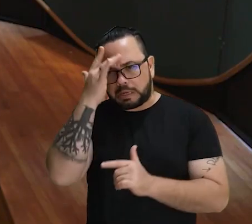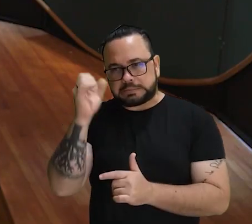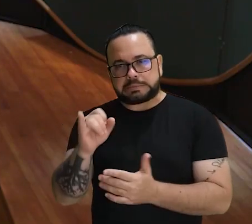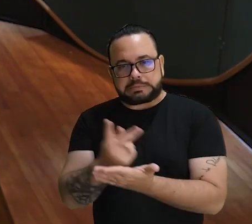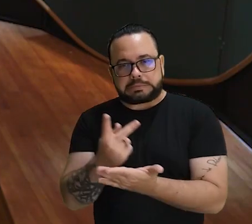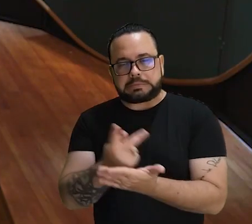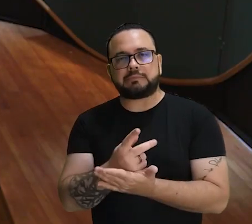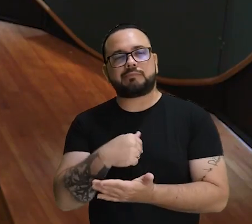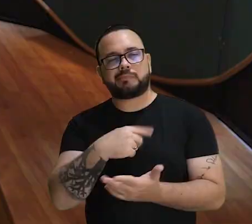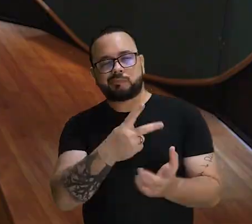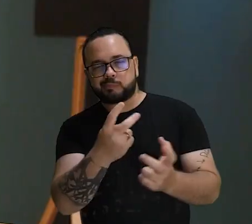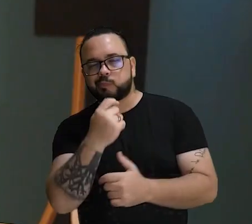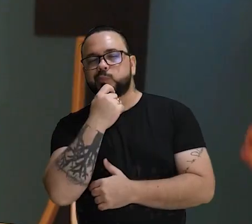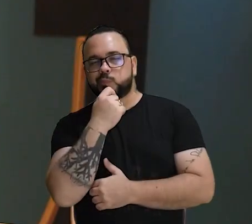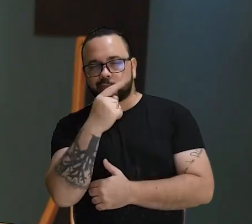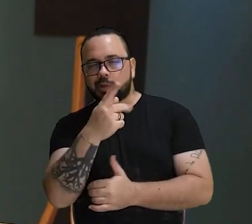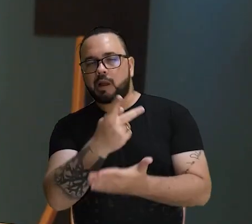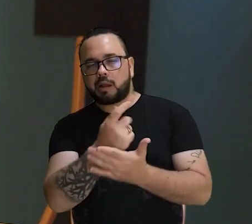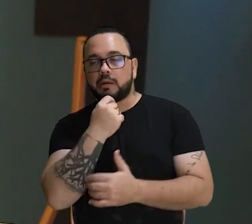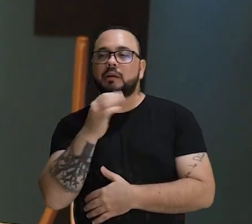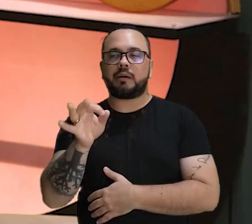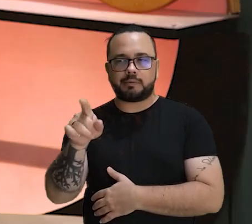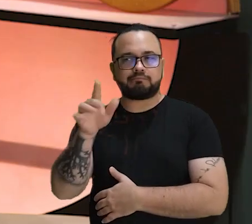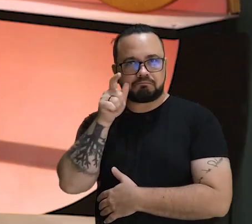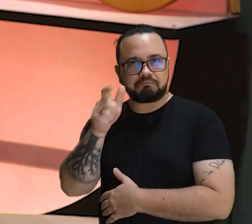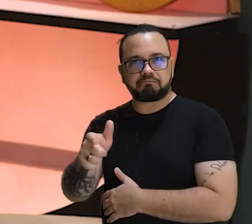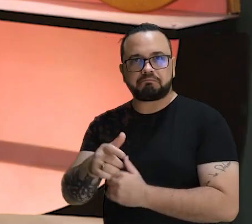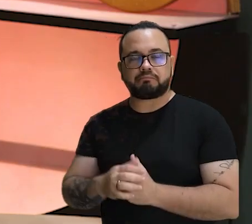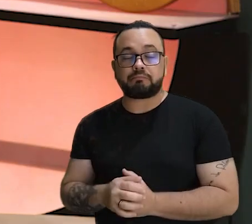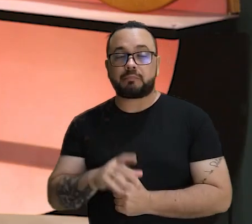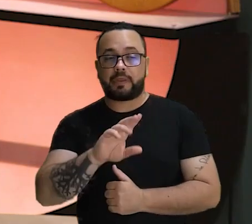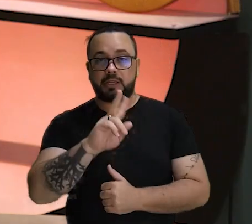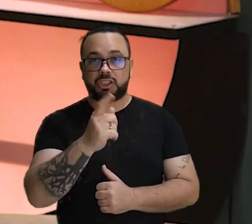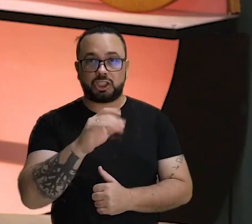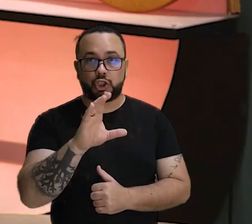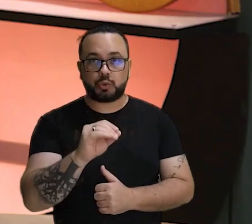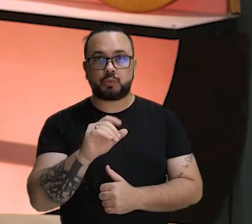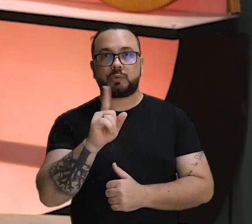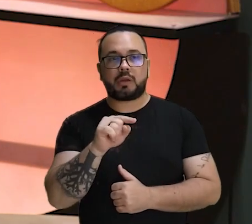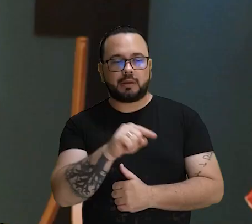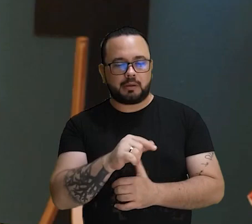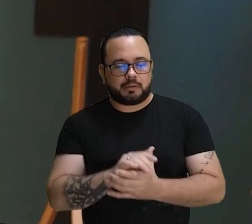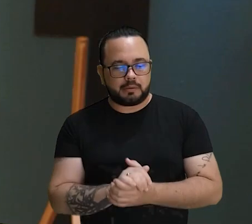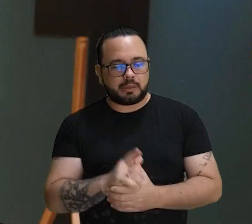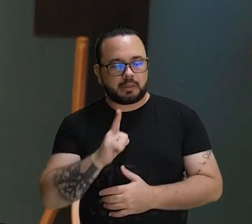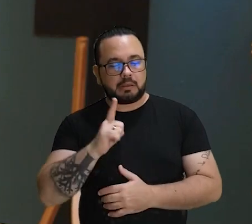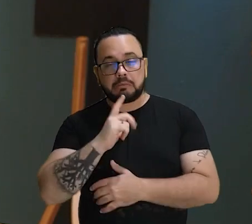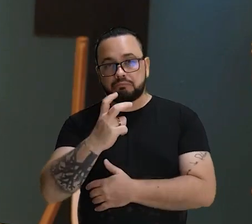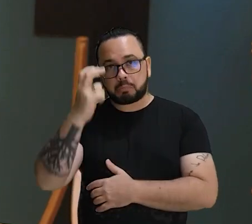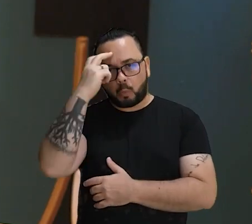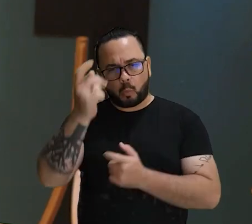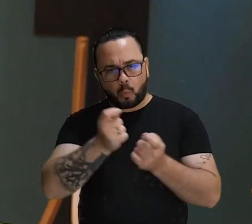Porque quando as coisas dão errado, é que você vê as pessoas, né? É verdade. Nossa, agora você falou uma coisa muito interessante. E ele é muito, muito inteligência